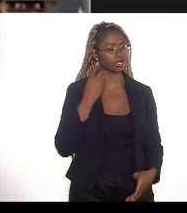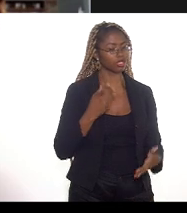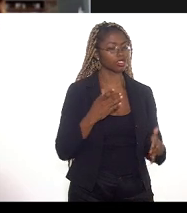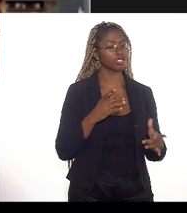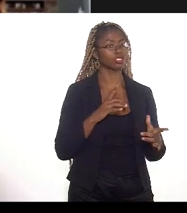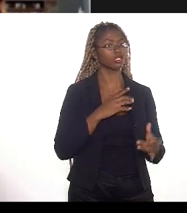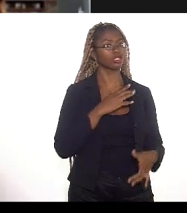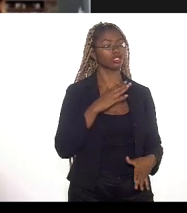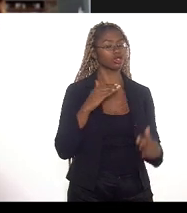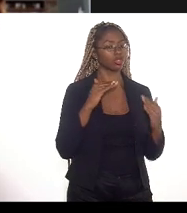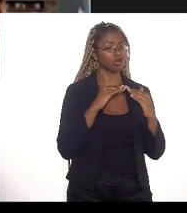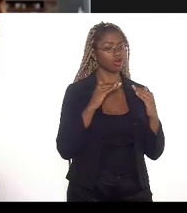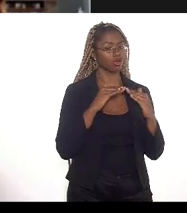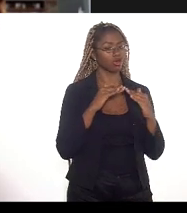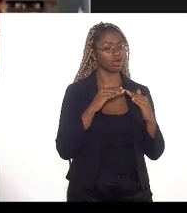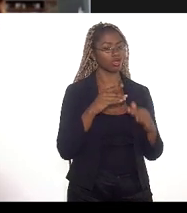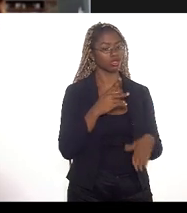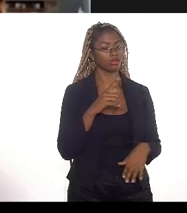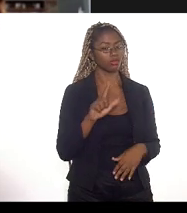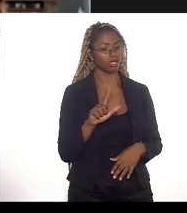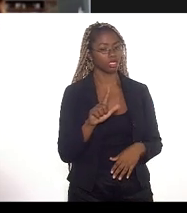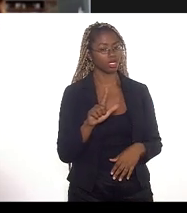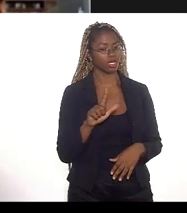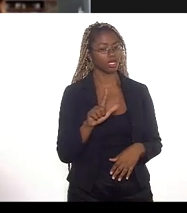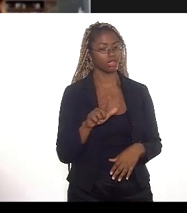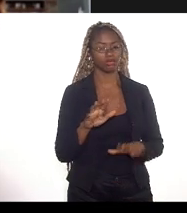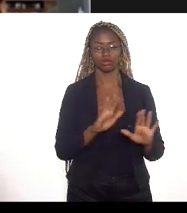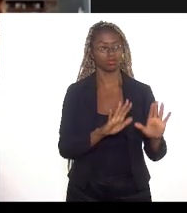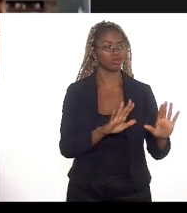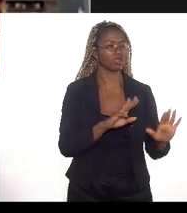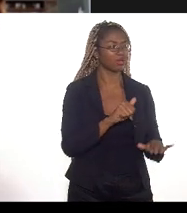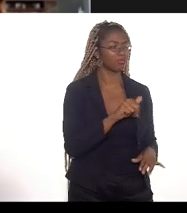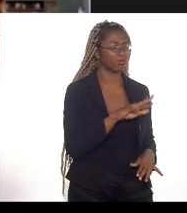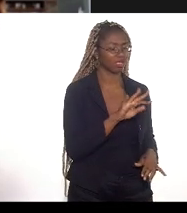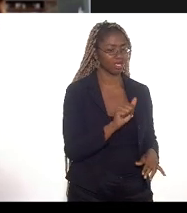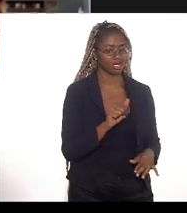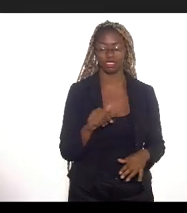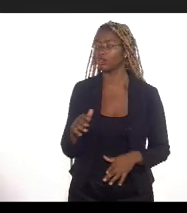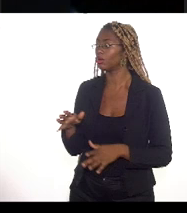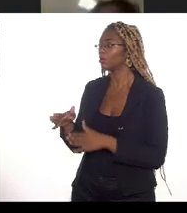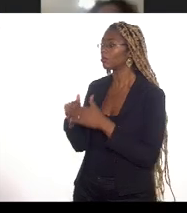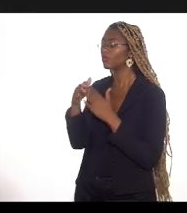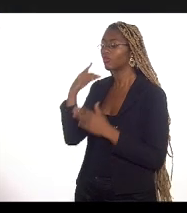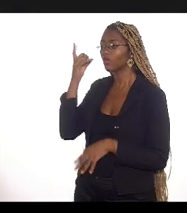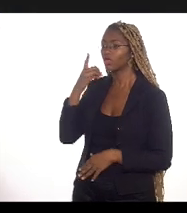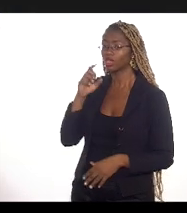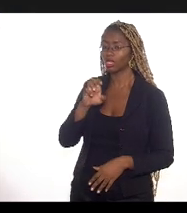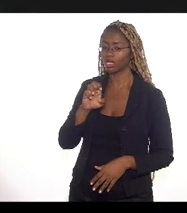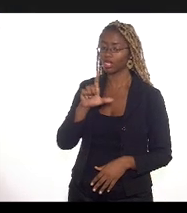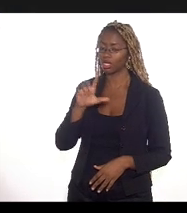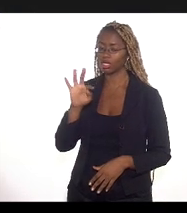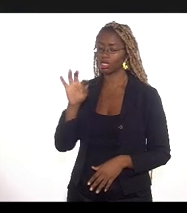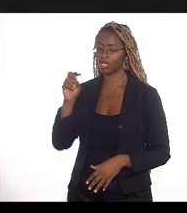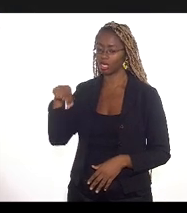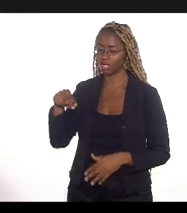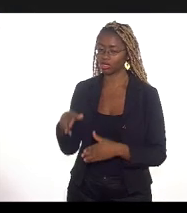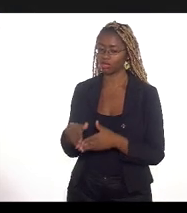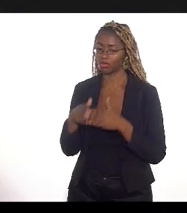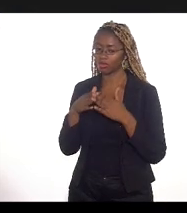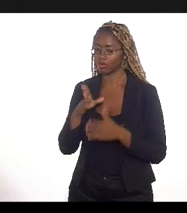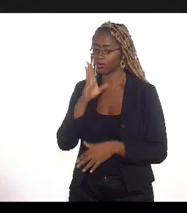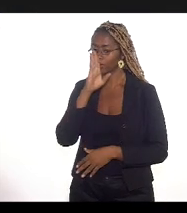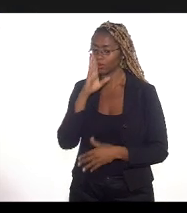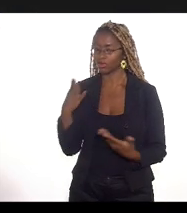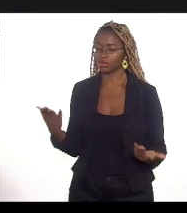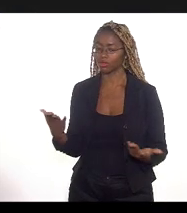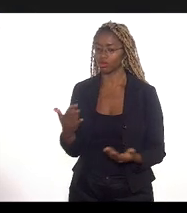lei do atenção, não sai só, deputada Marta, deputado Elton. Deputado Elton Cristo, por favor. Ok? Só por causa